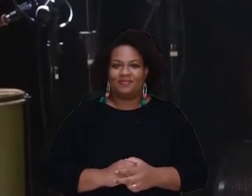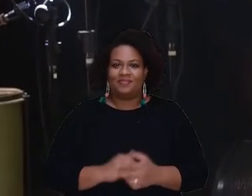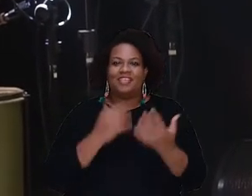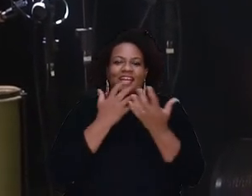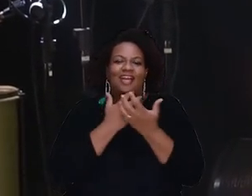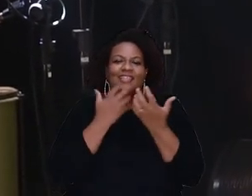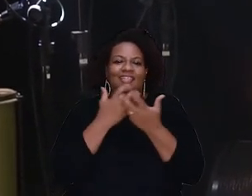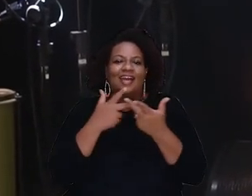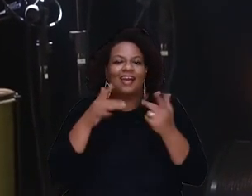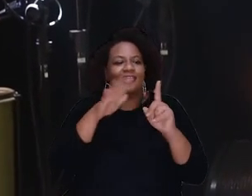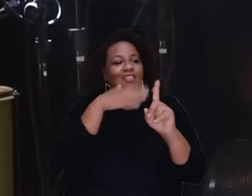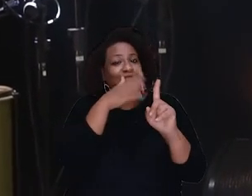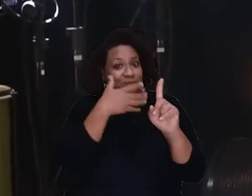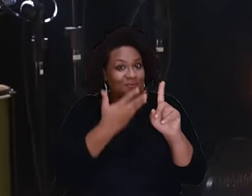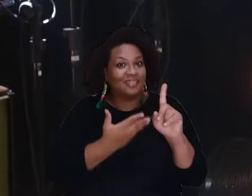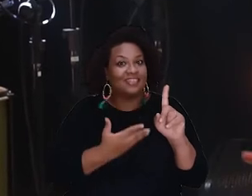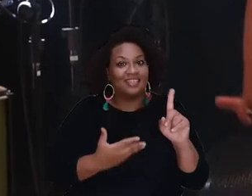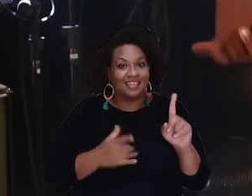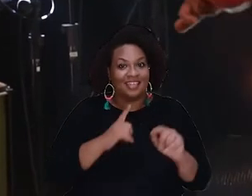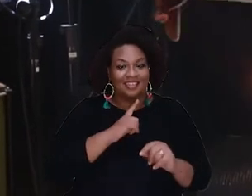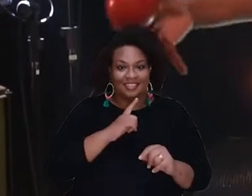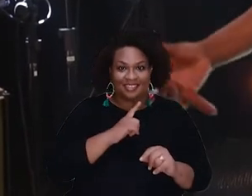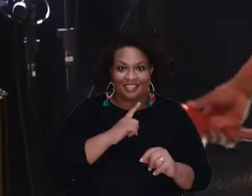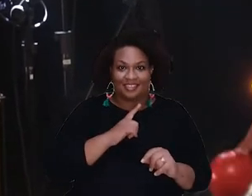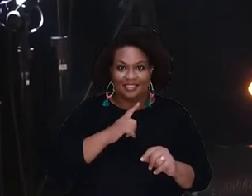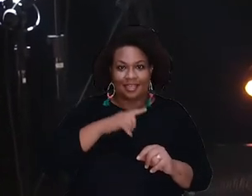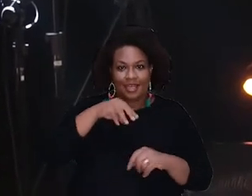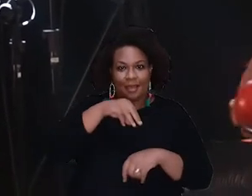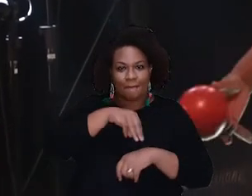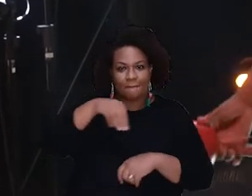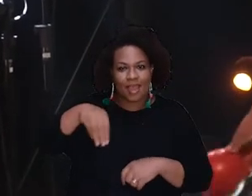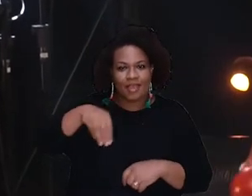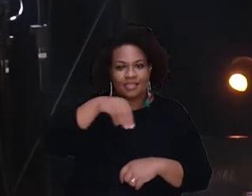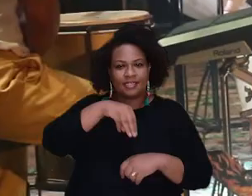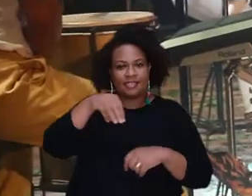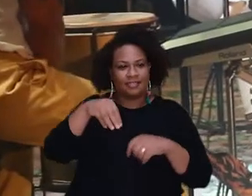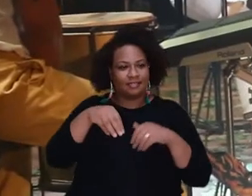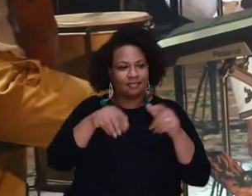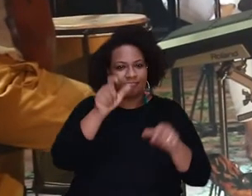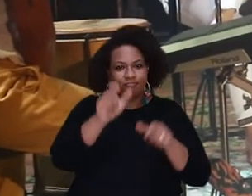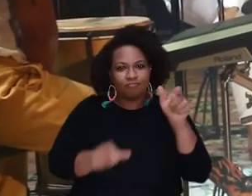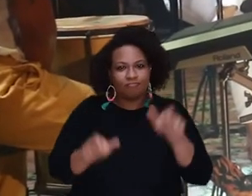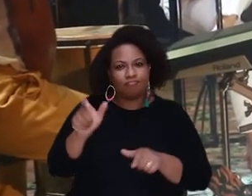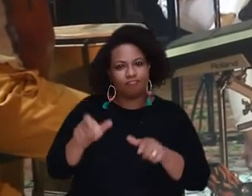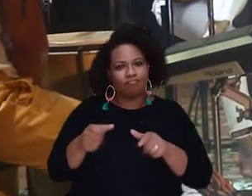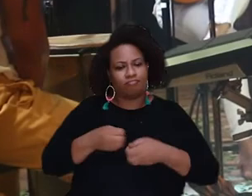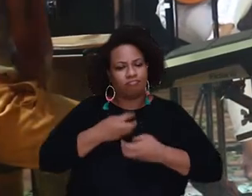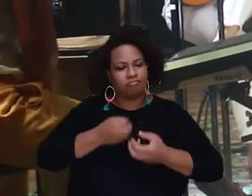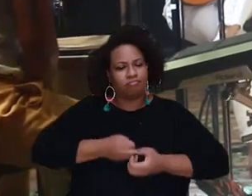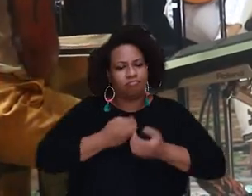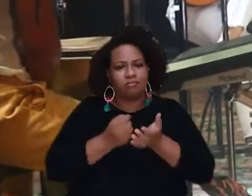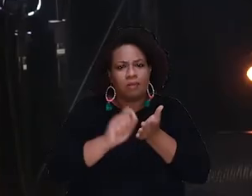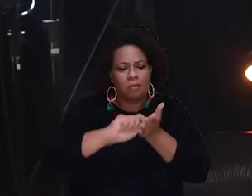cantar umas coisas. Tem homenagens a mestres e mestras. Tem homenagem a grandes